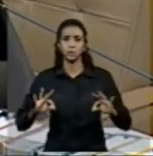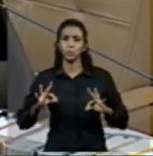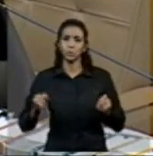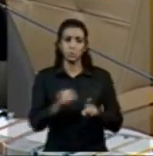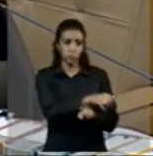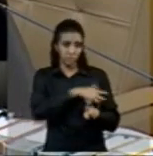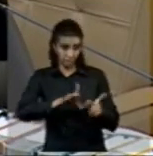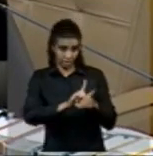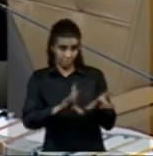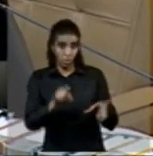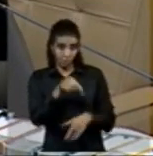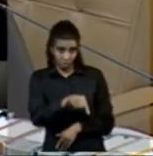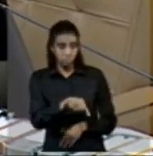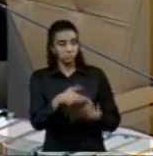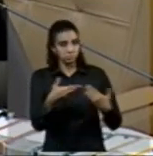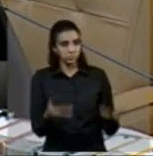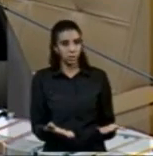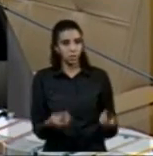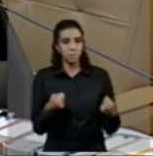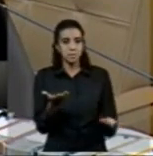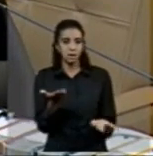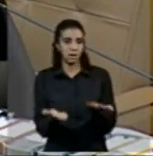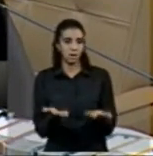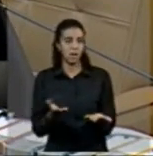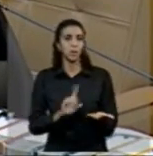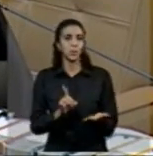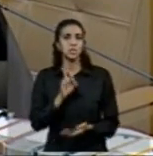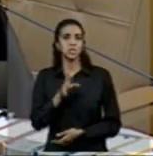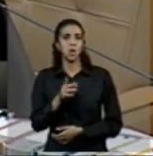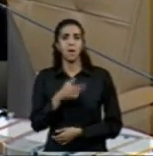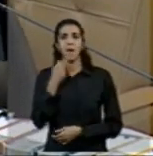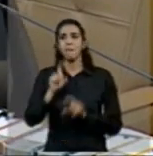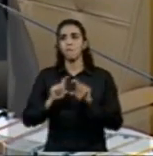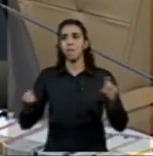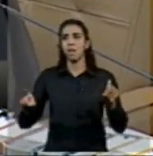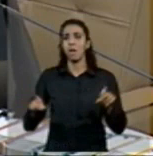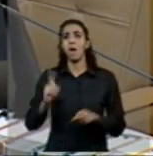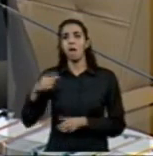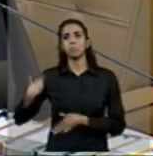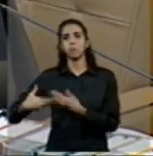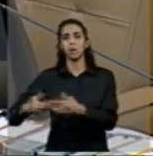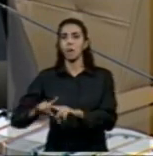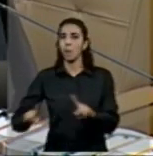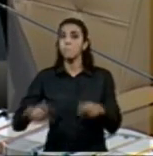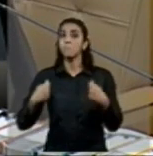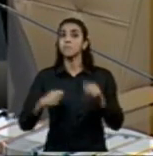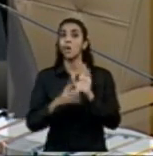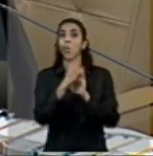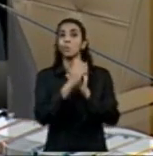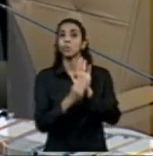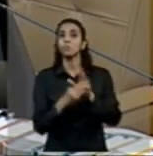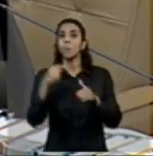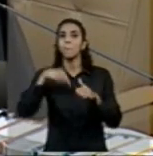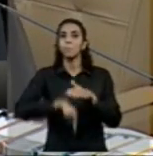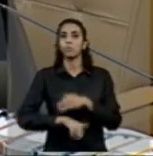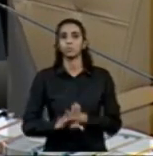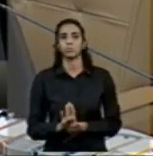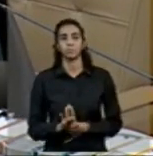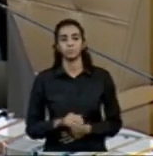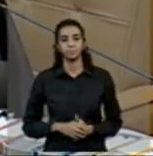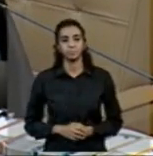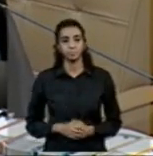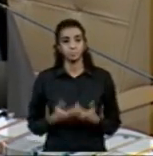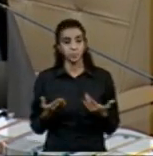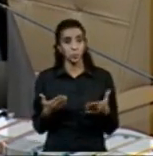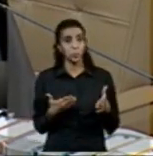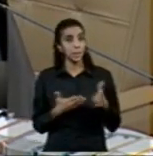sociedade democrática, não se afirma por formas ou procedimentos, mas pelo seu conteúdo substantivo. Assim sendo, o